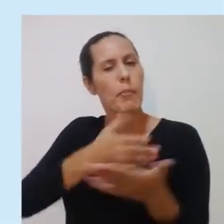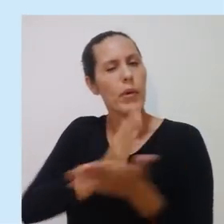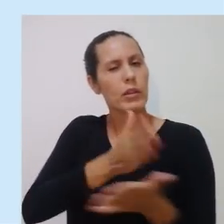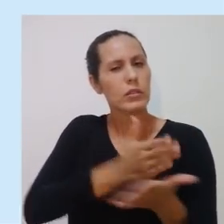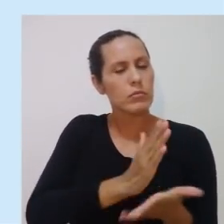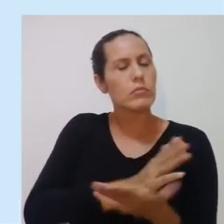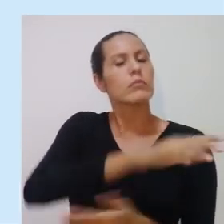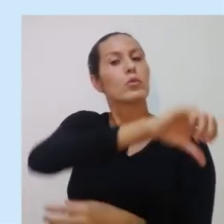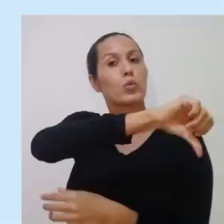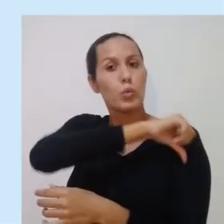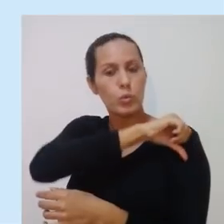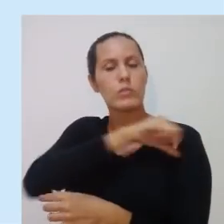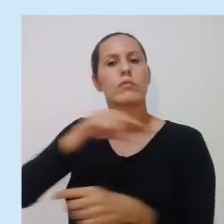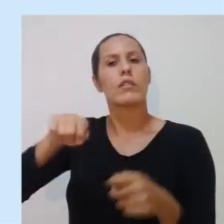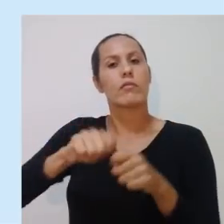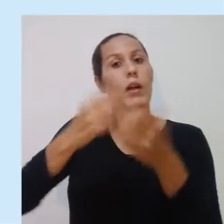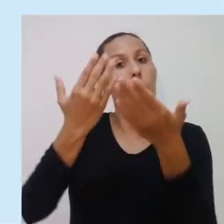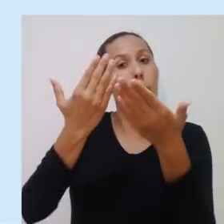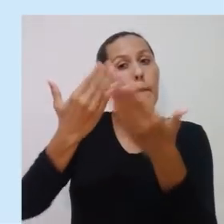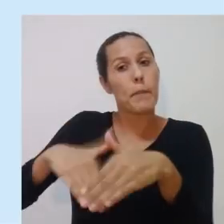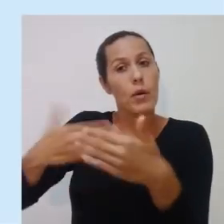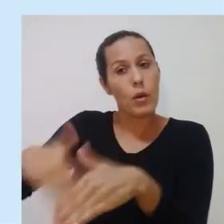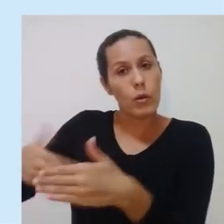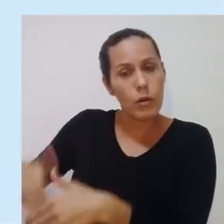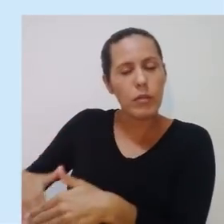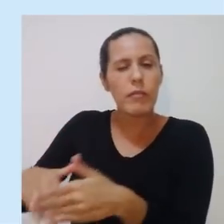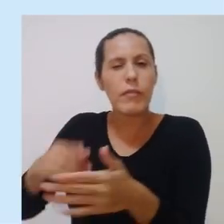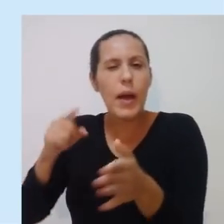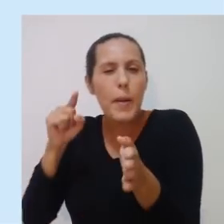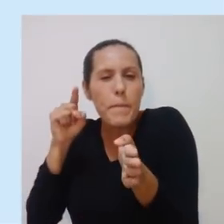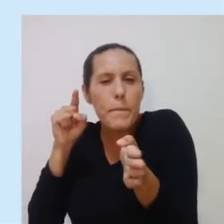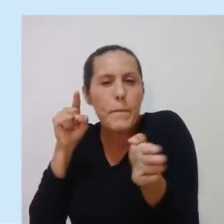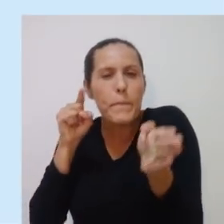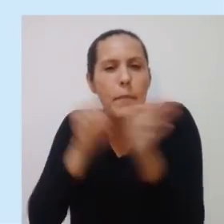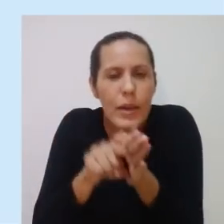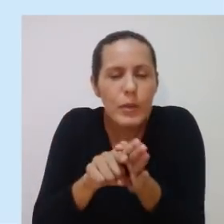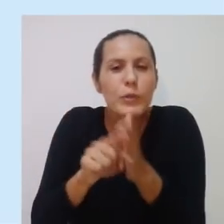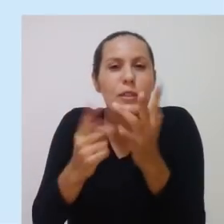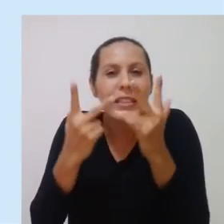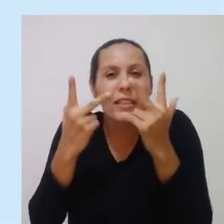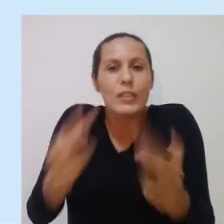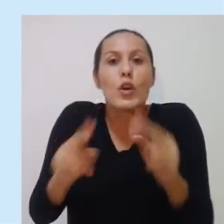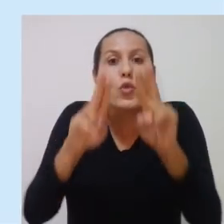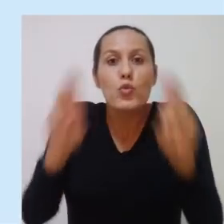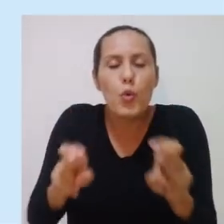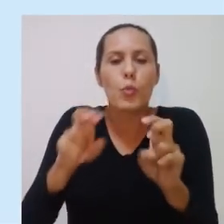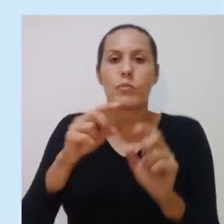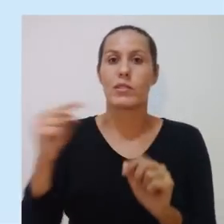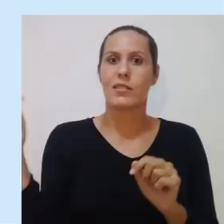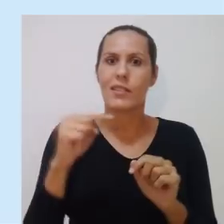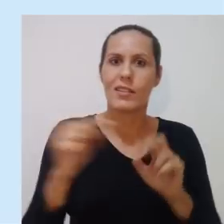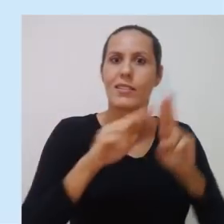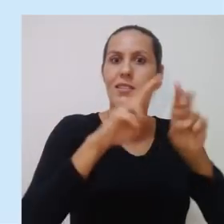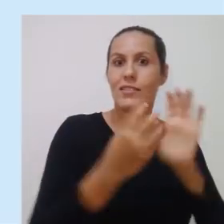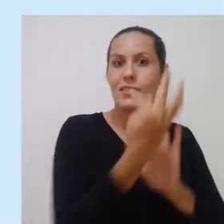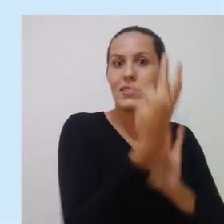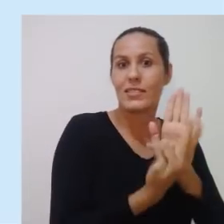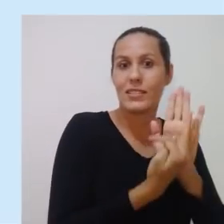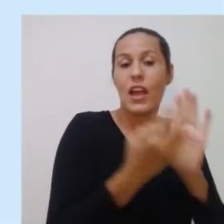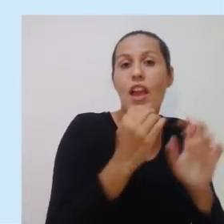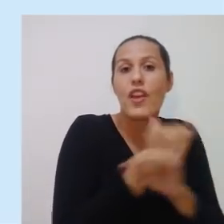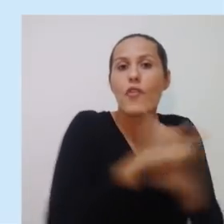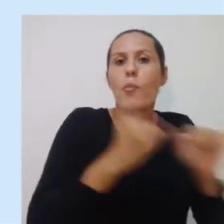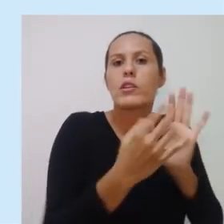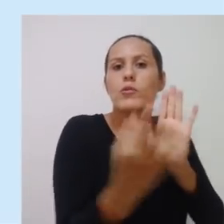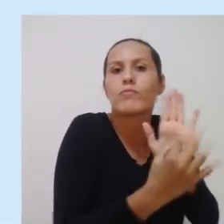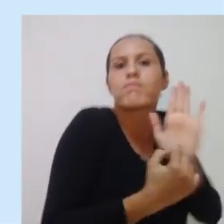9º ano, você vai fazer provas que vão te perguntar exatamente sobre essa questão